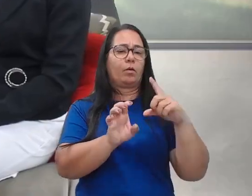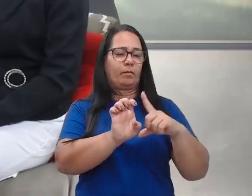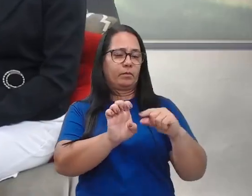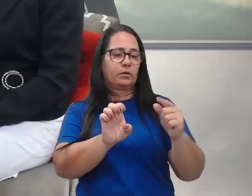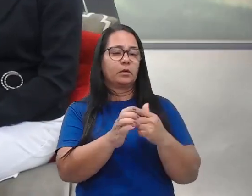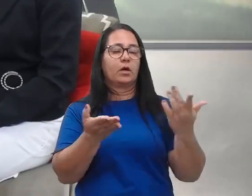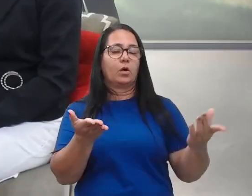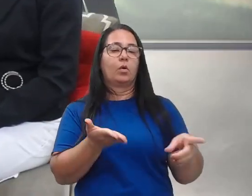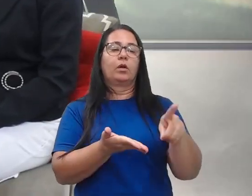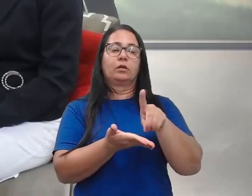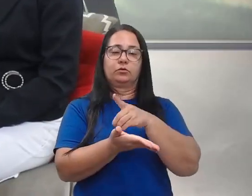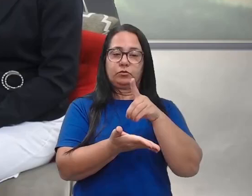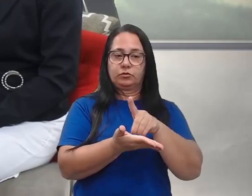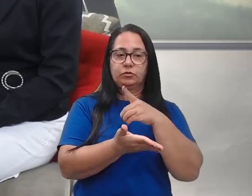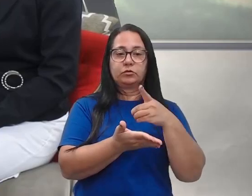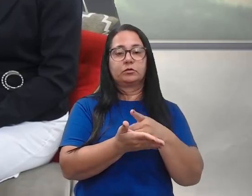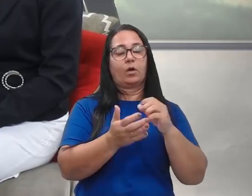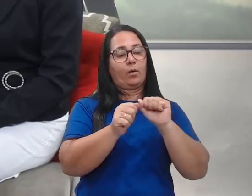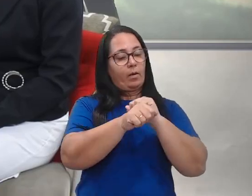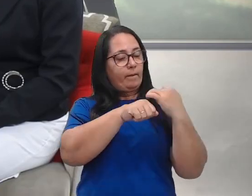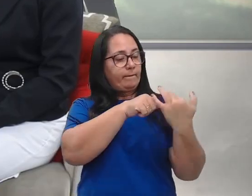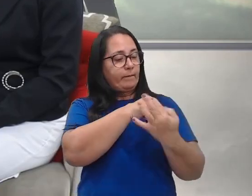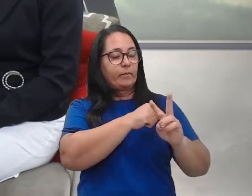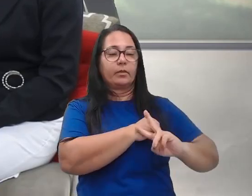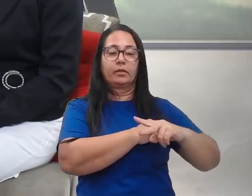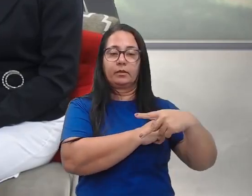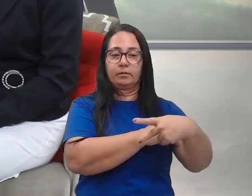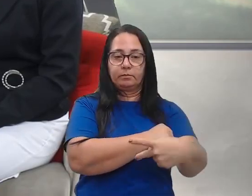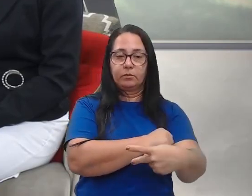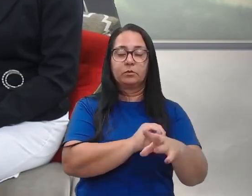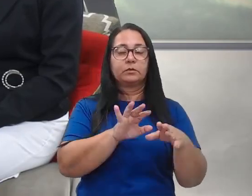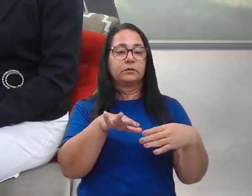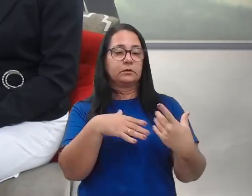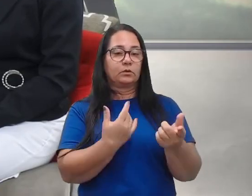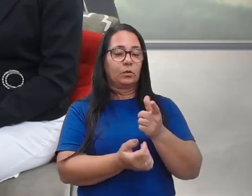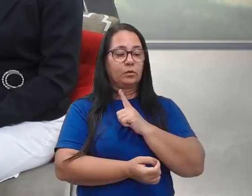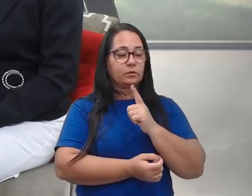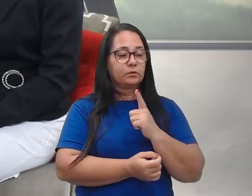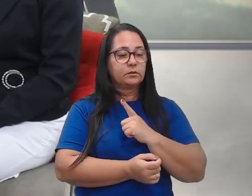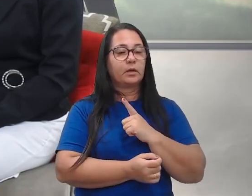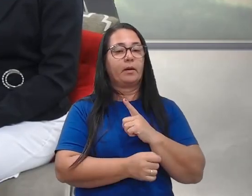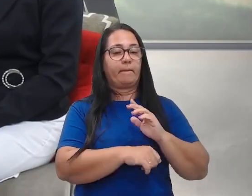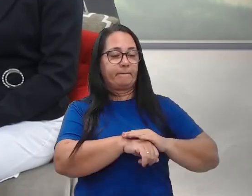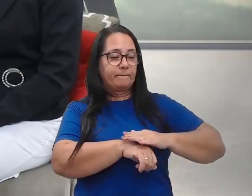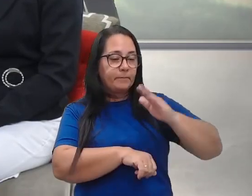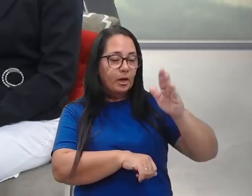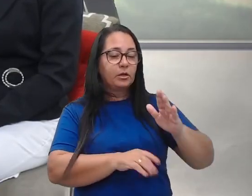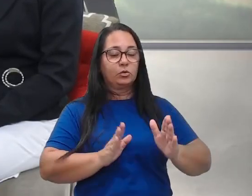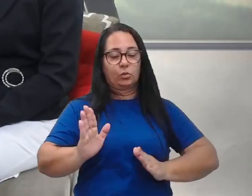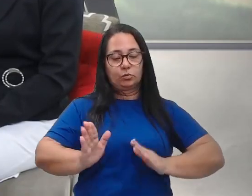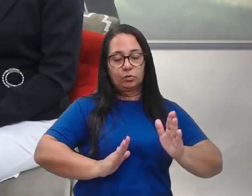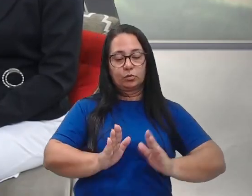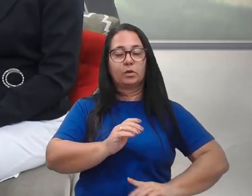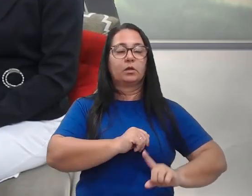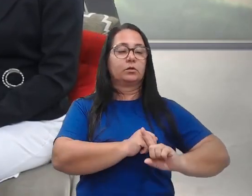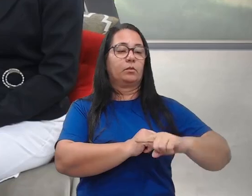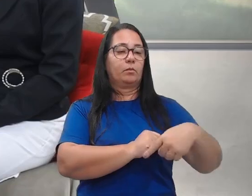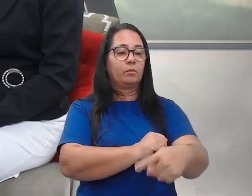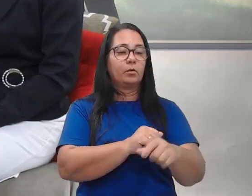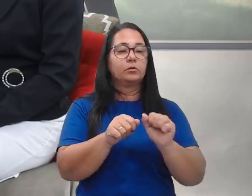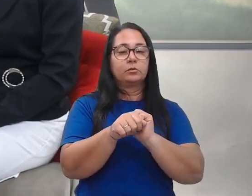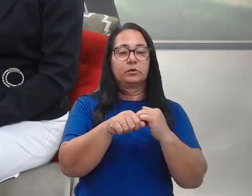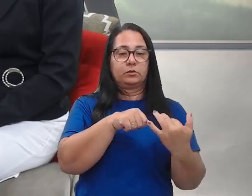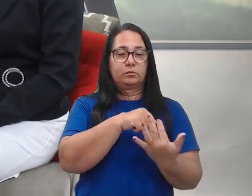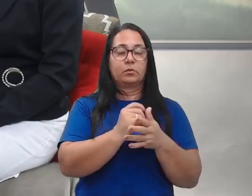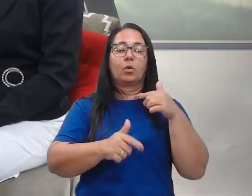É um desafio e tanto, Cris, quanto mais durante e pós-pandemia, né? Eu estive trabalhando com